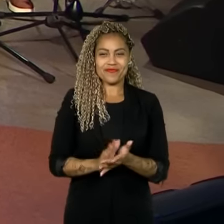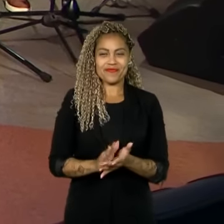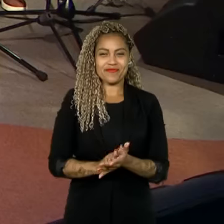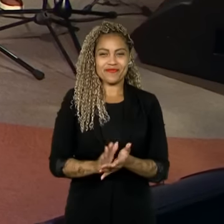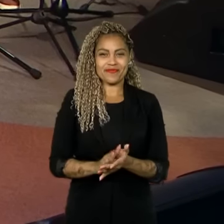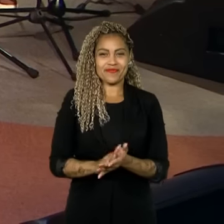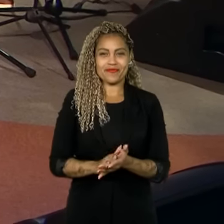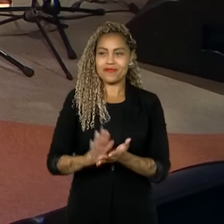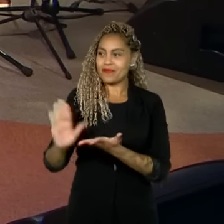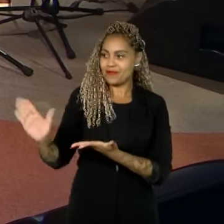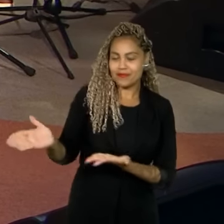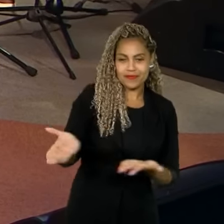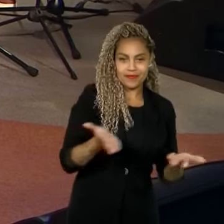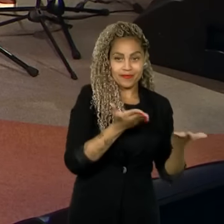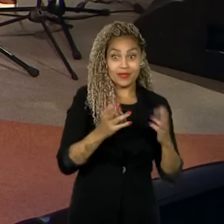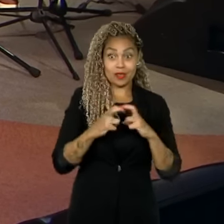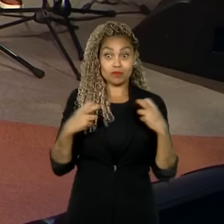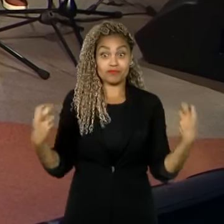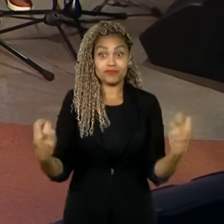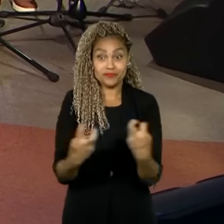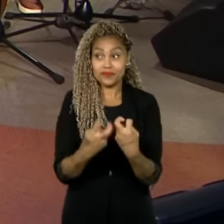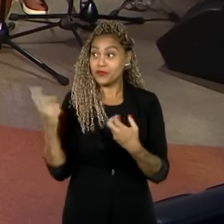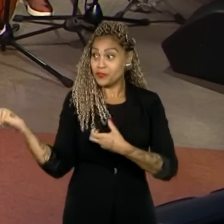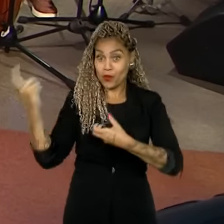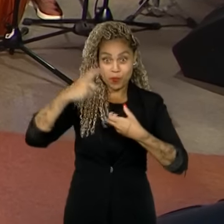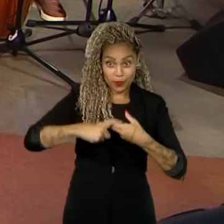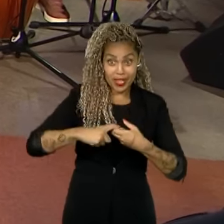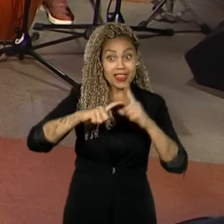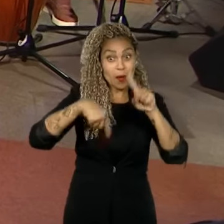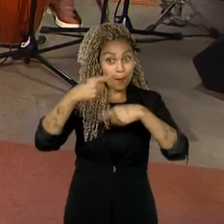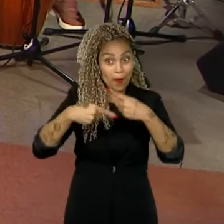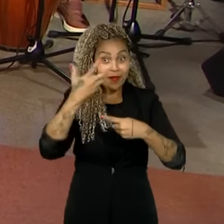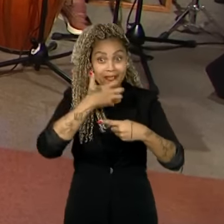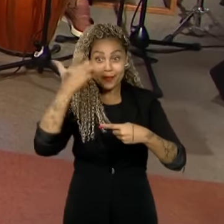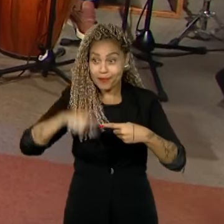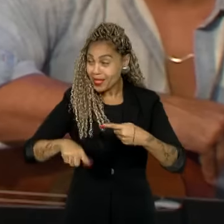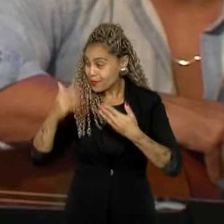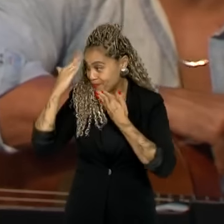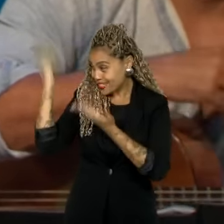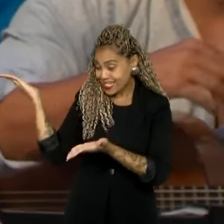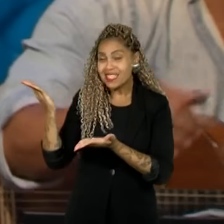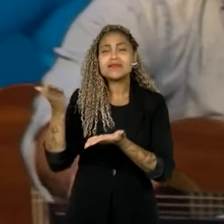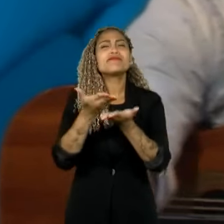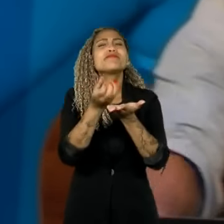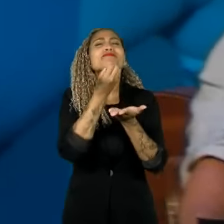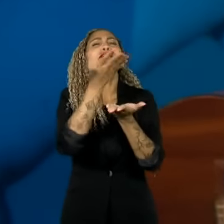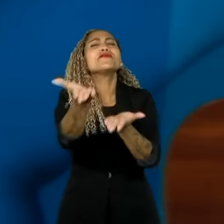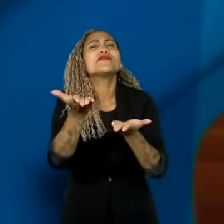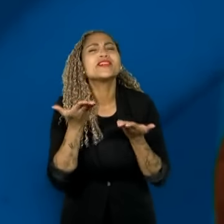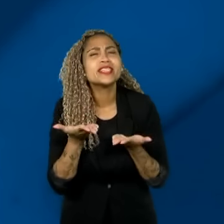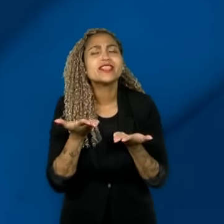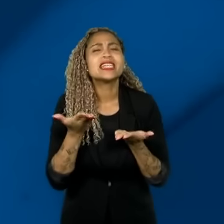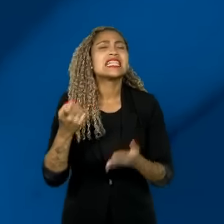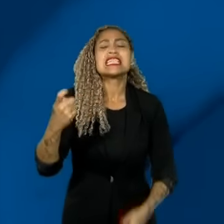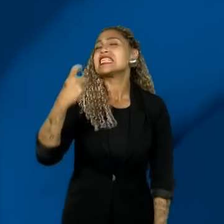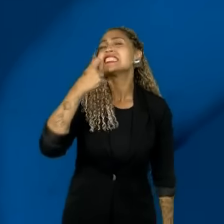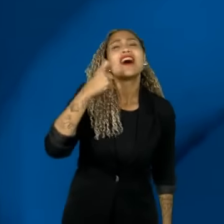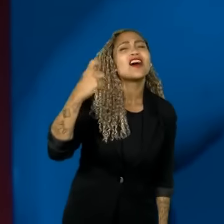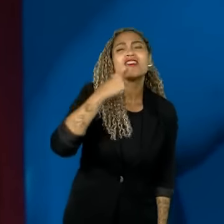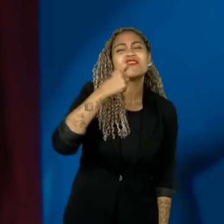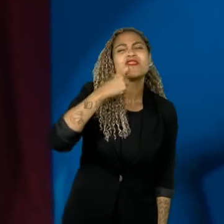Aline, volta pra nossa bancada, que você vai voltar muito pro nosso palco. Obrigada, eita, meus amores. Ai, gente, sejam muito bem-vindos ao nosso Sextô do